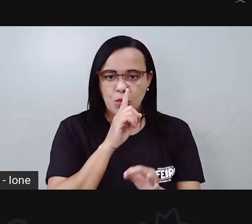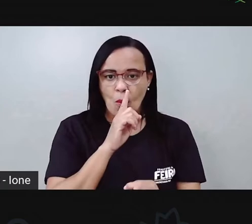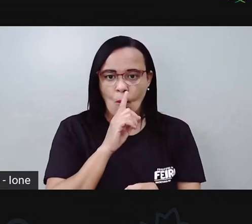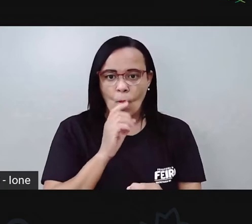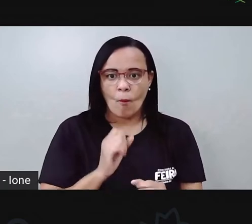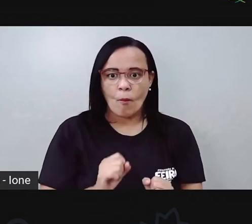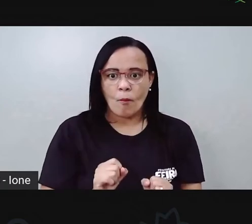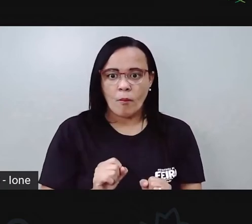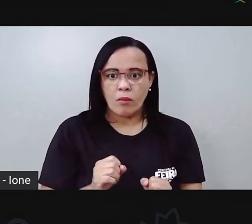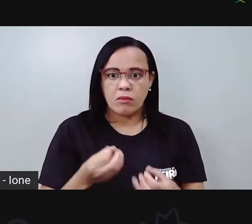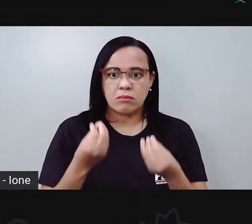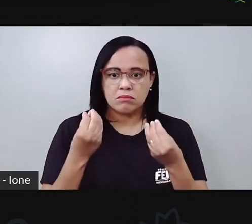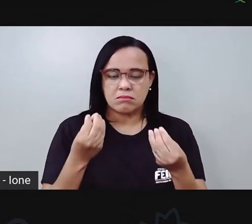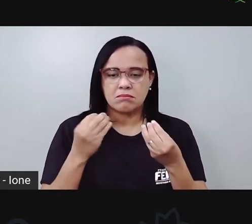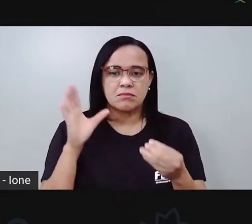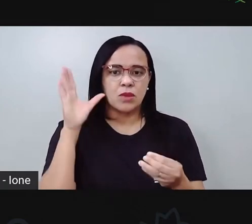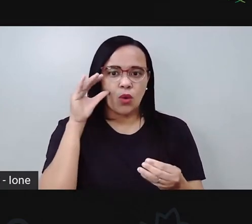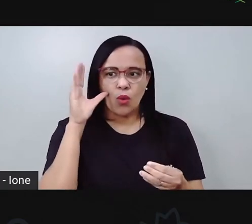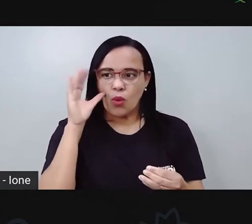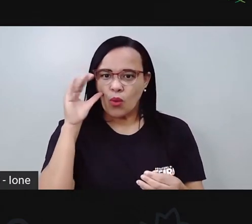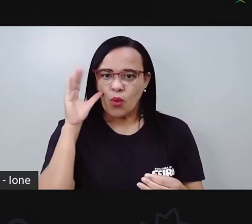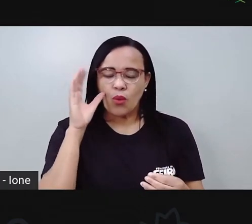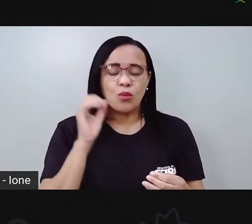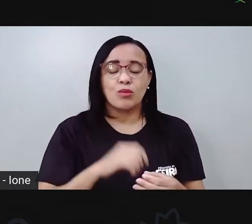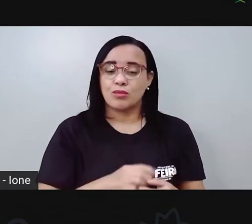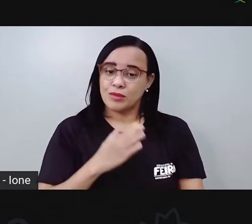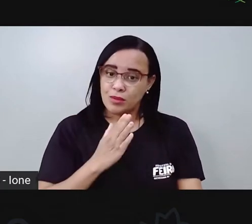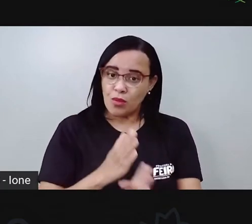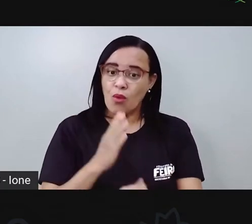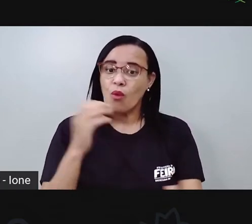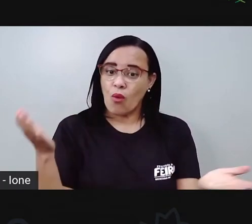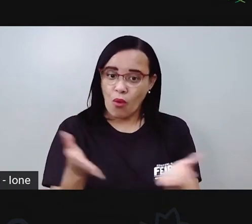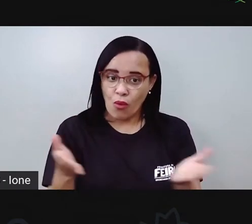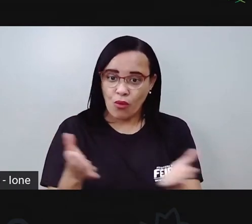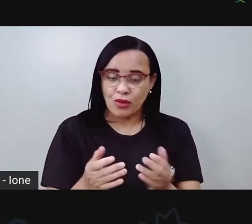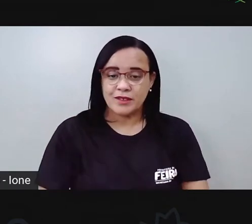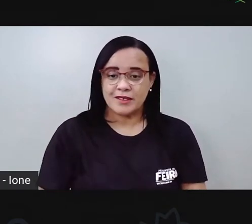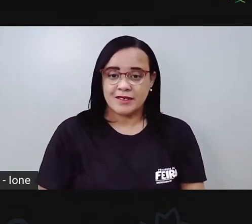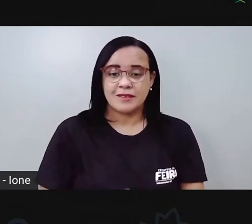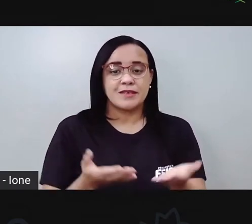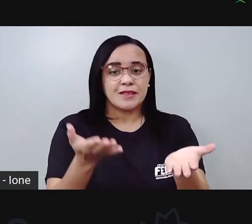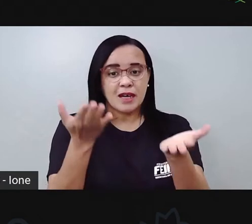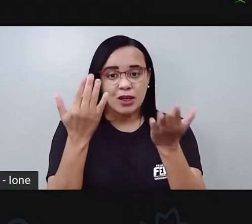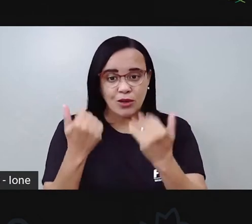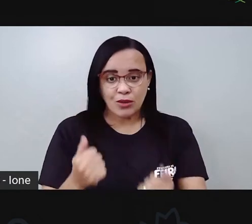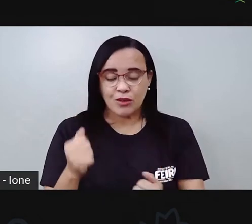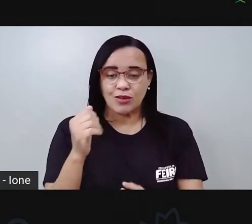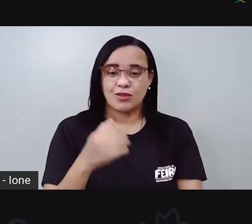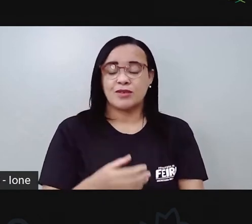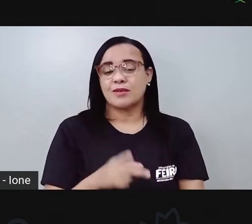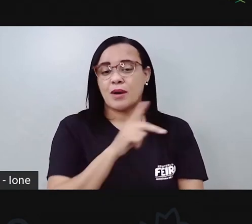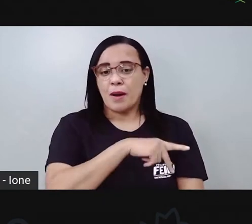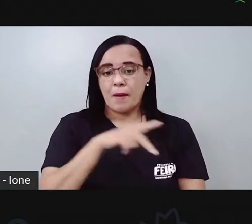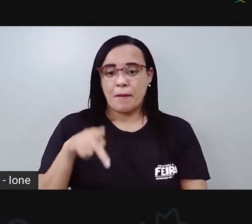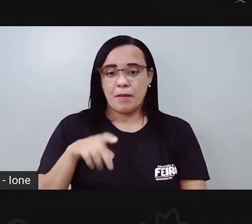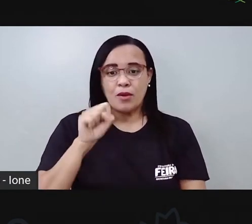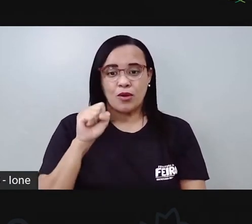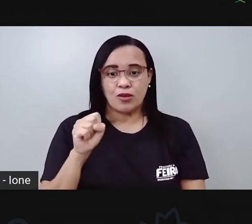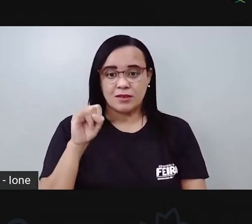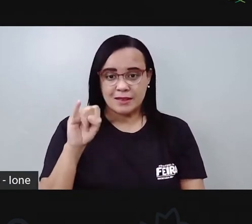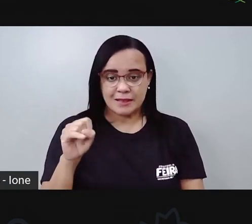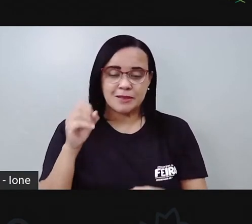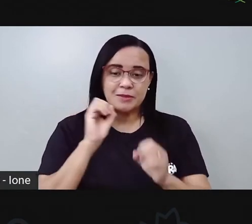que a gente descobriu hoje sobre amanhã que tal agora a gente chamar próximo para ensinar uma música para gente